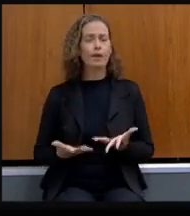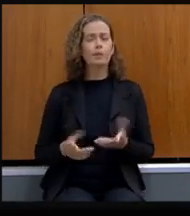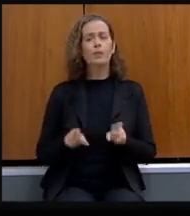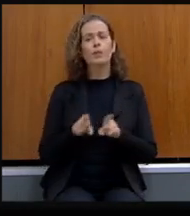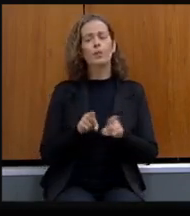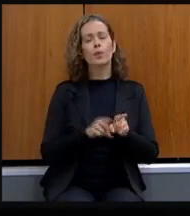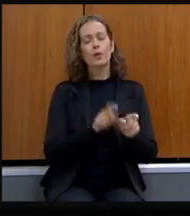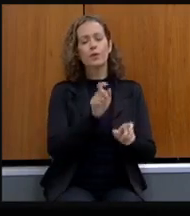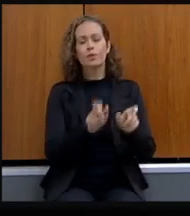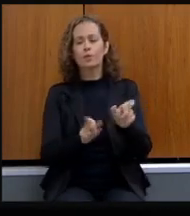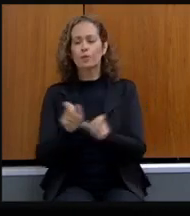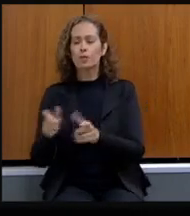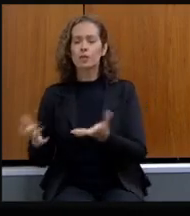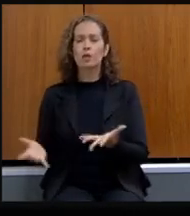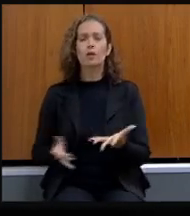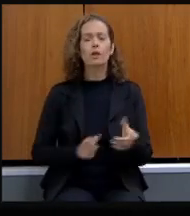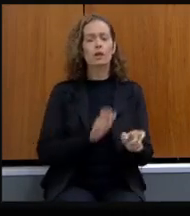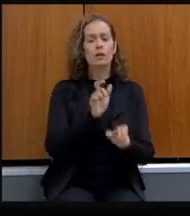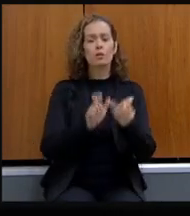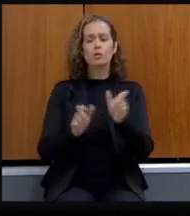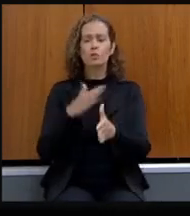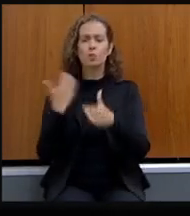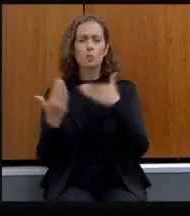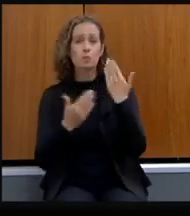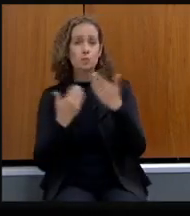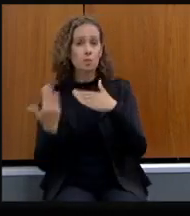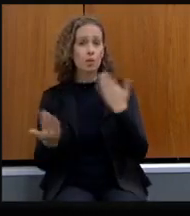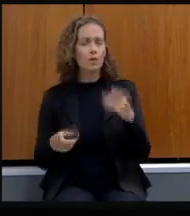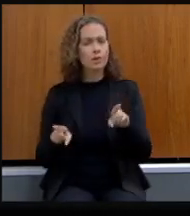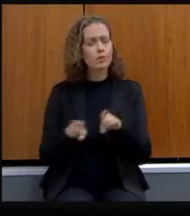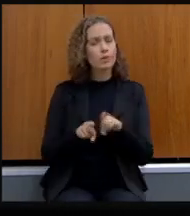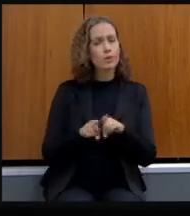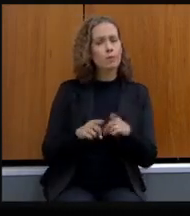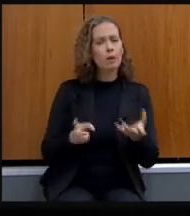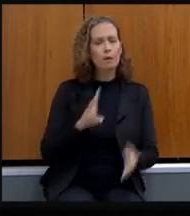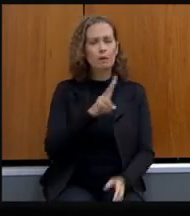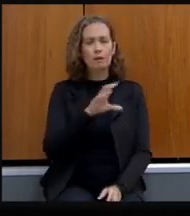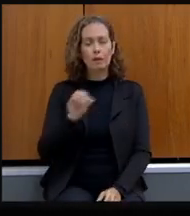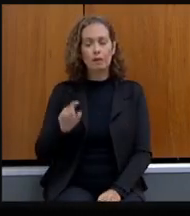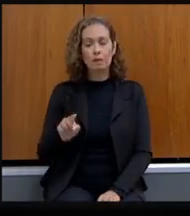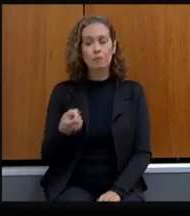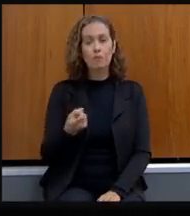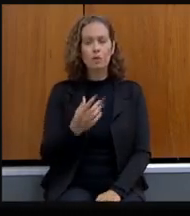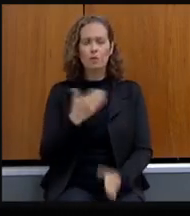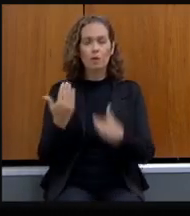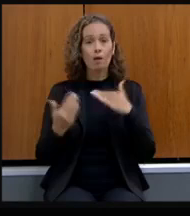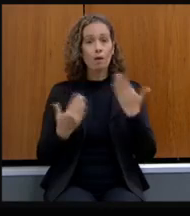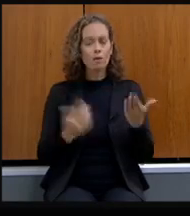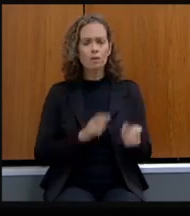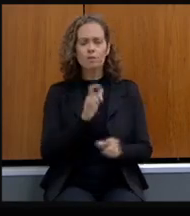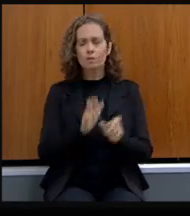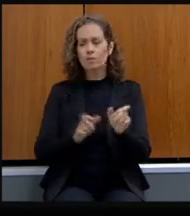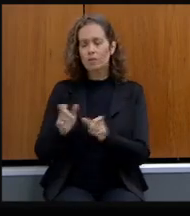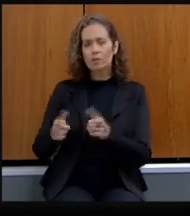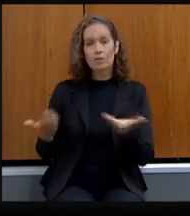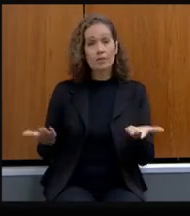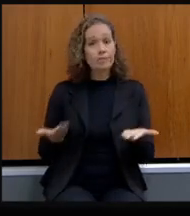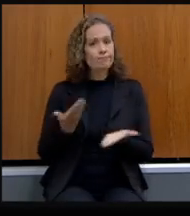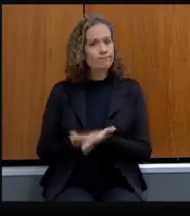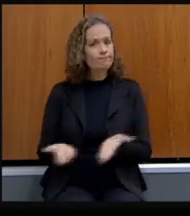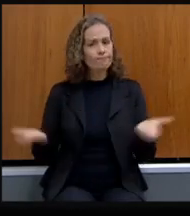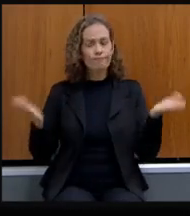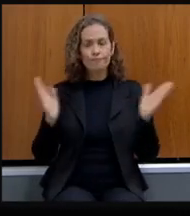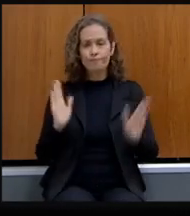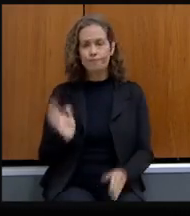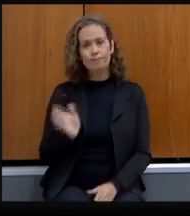civilizatórios mortandade é um pé verdadeiro de vocês 500 eu moro só morre vidas humanas E aí